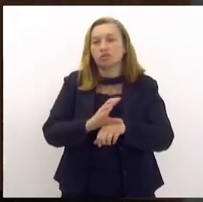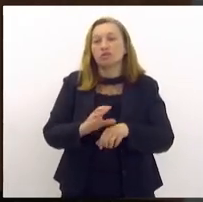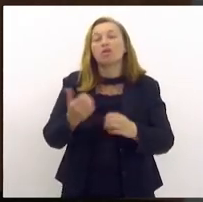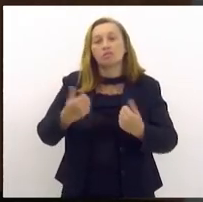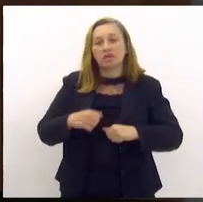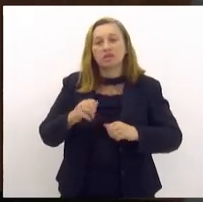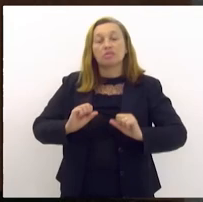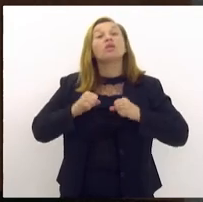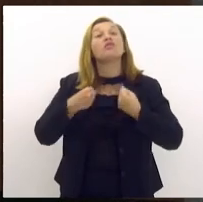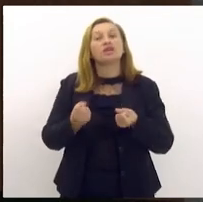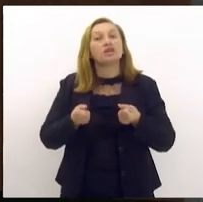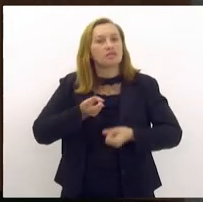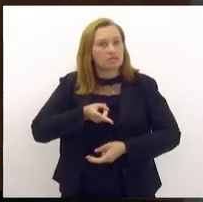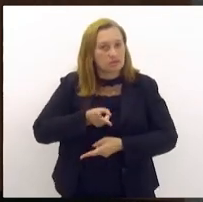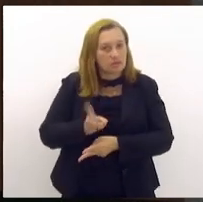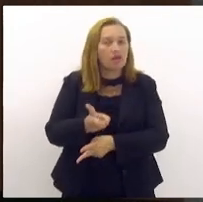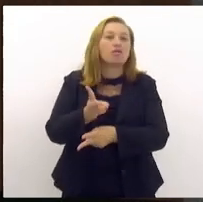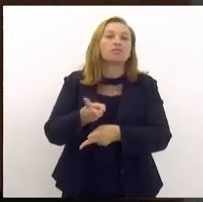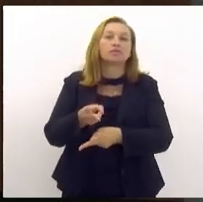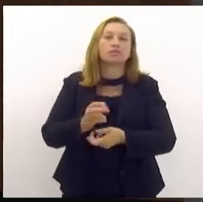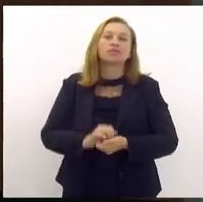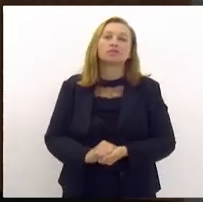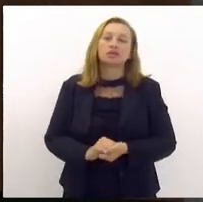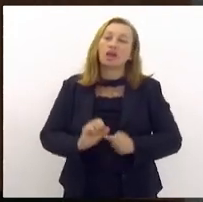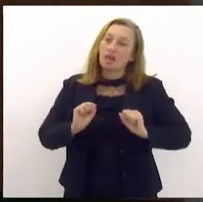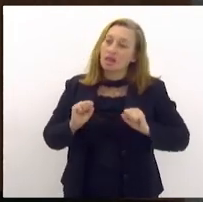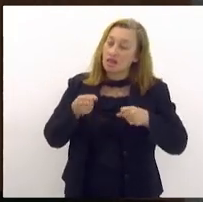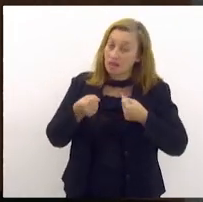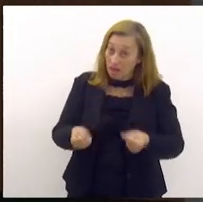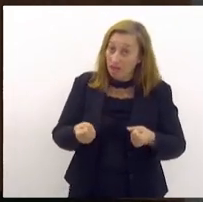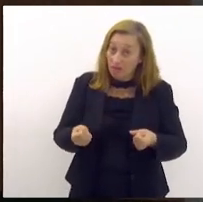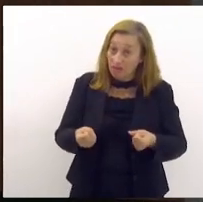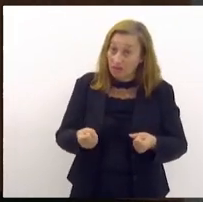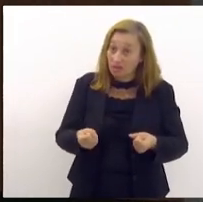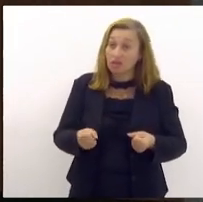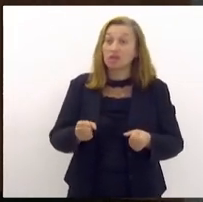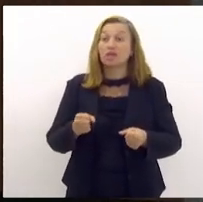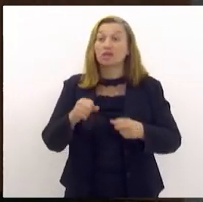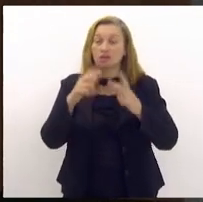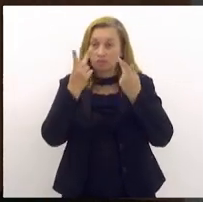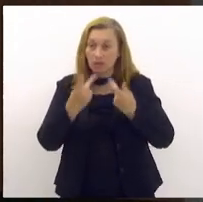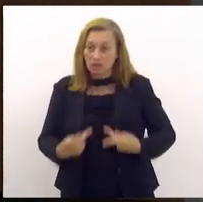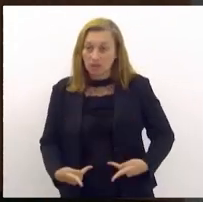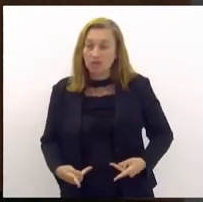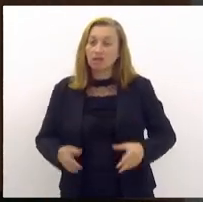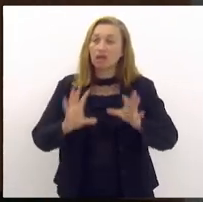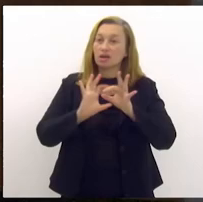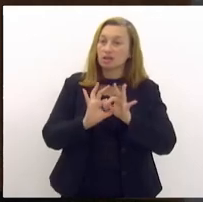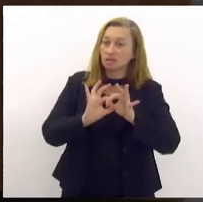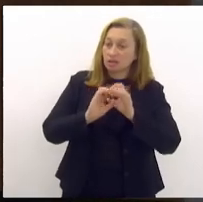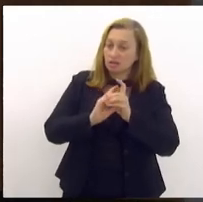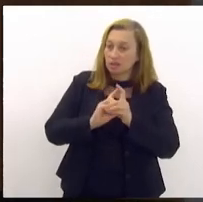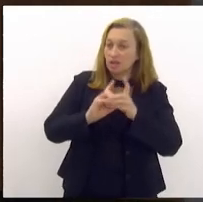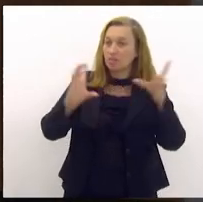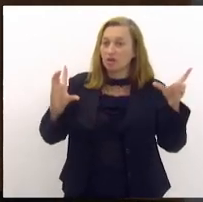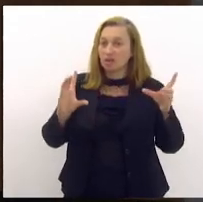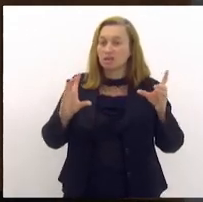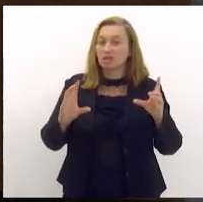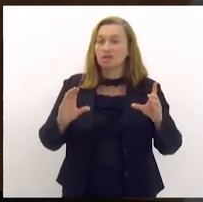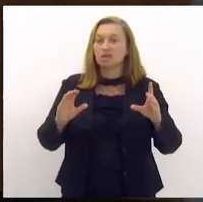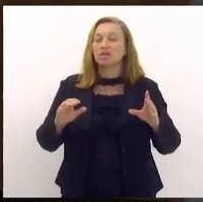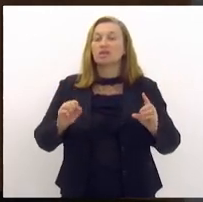sempre defender. Defender a Constituição é defender o humanismo, a democracia e a